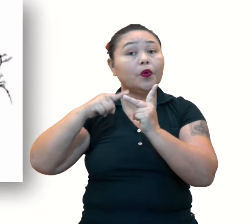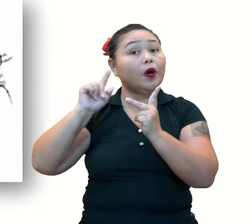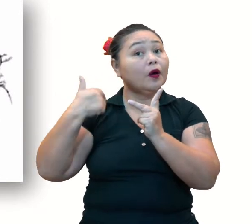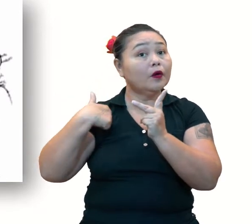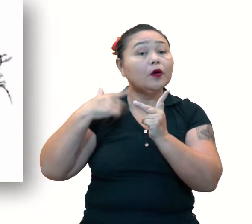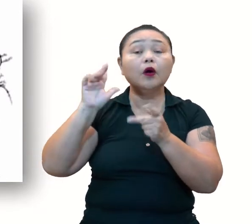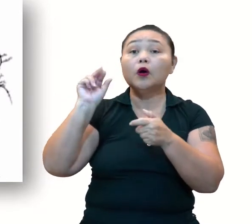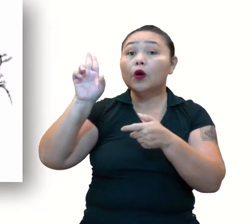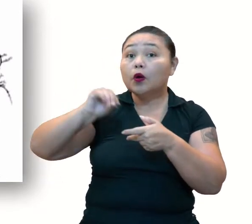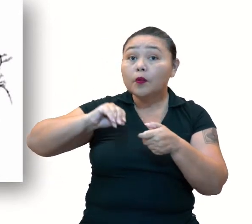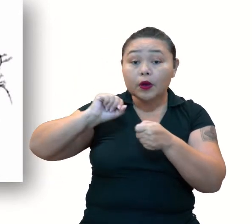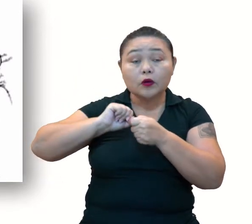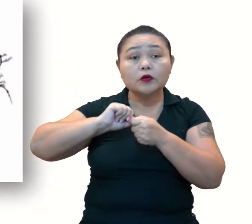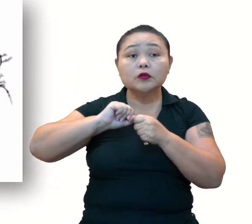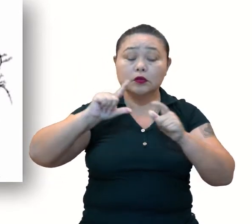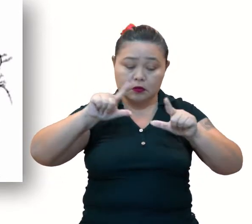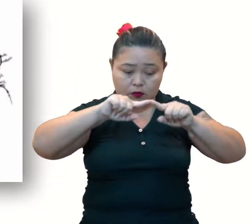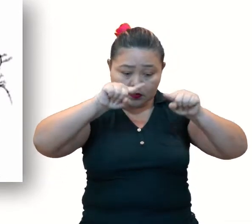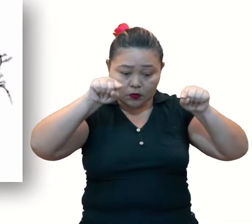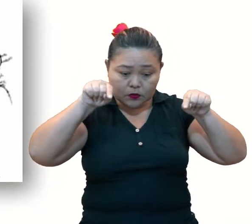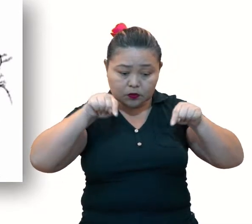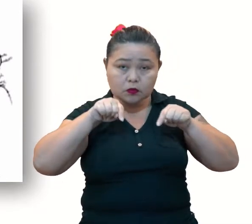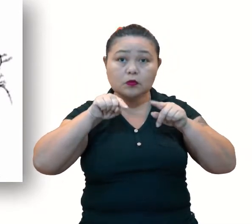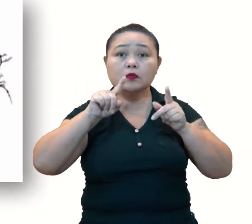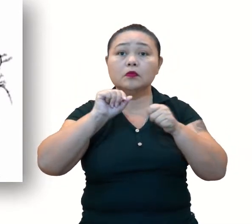pegou só o transferidorzinho lá bonitinho.